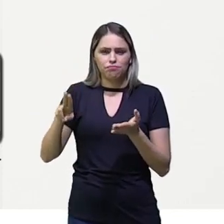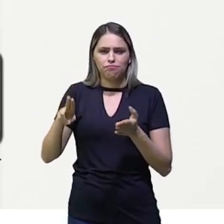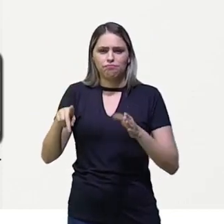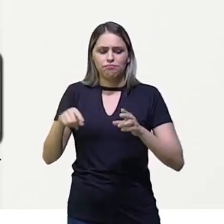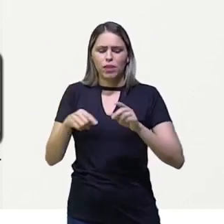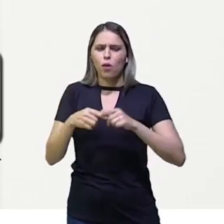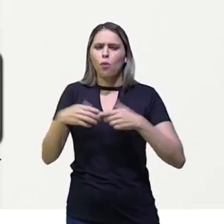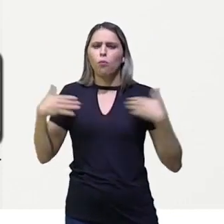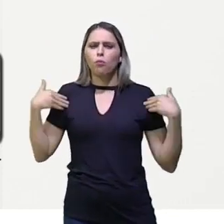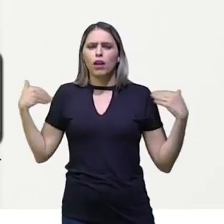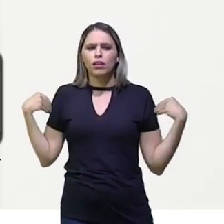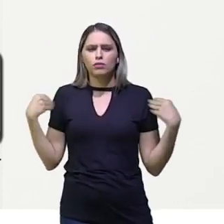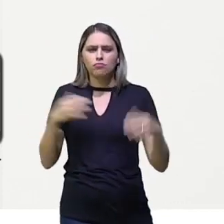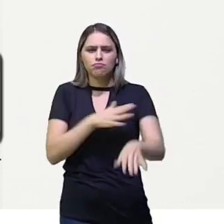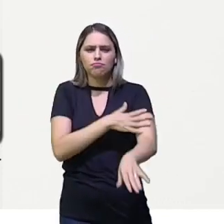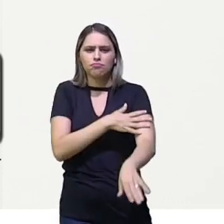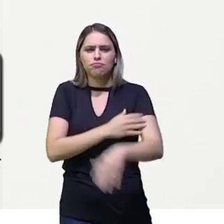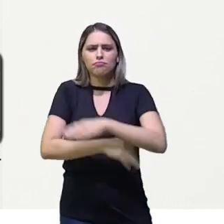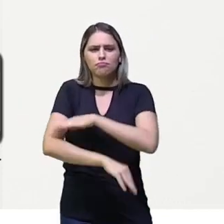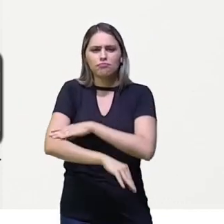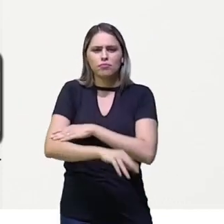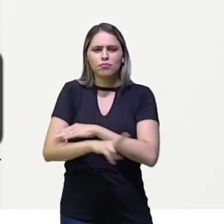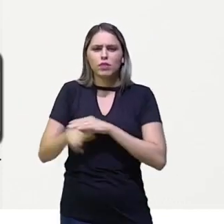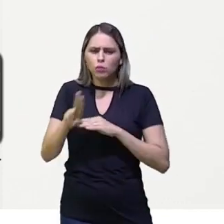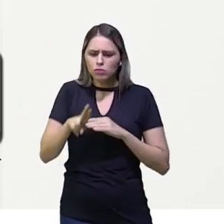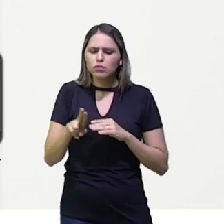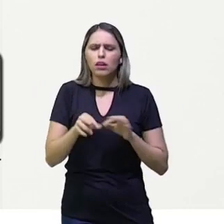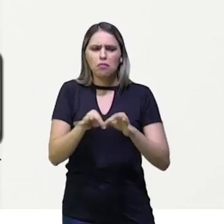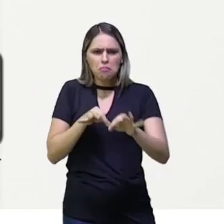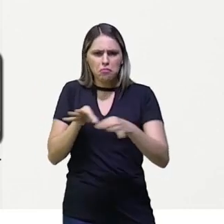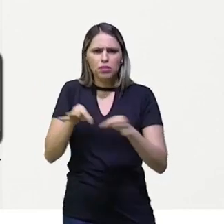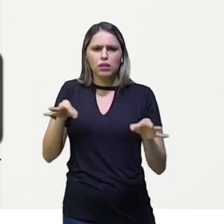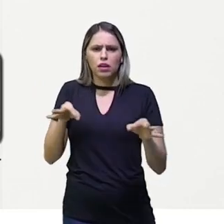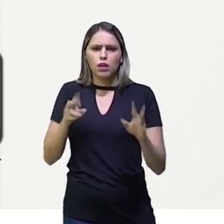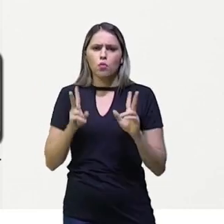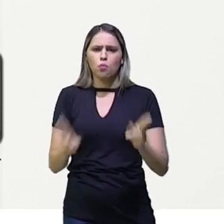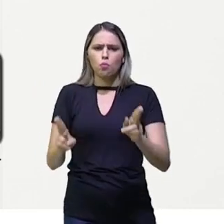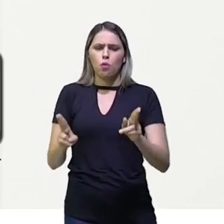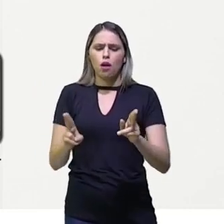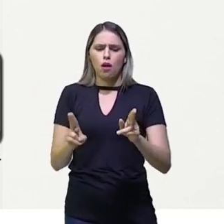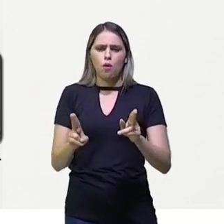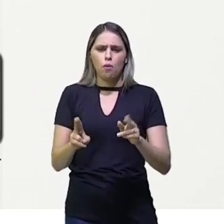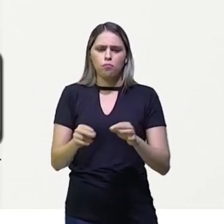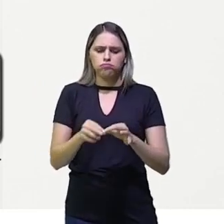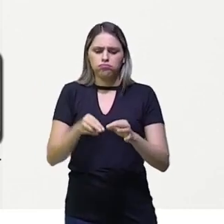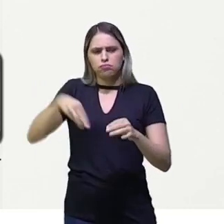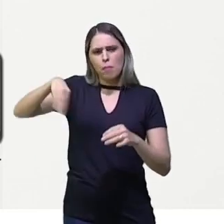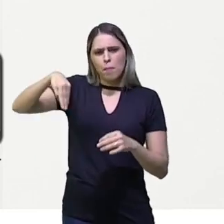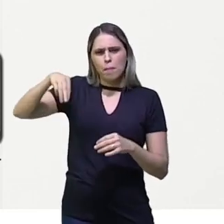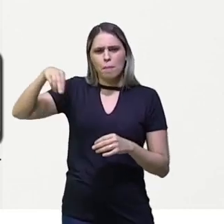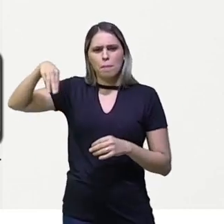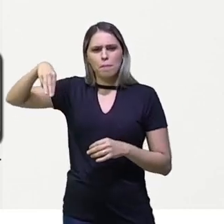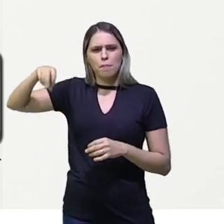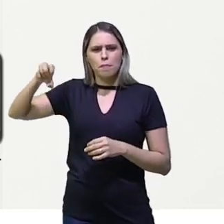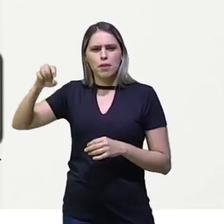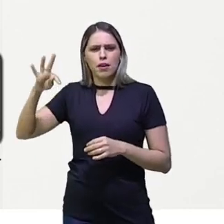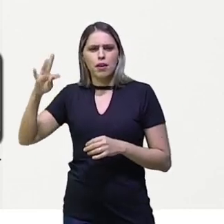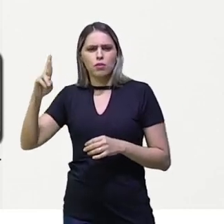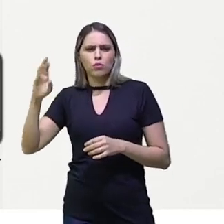braços para marcar como se fosse um metro, né? Usavam